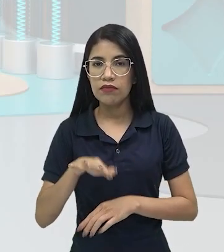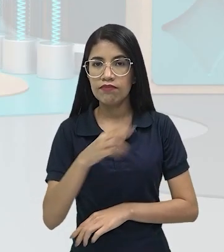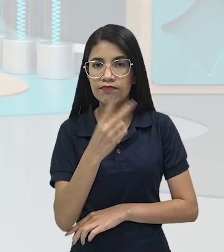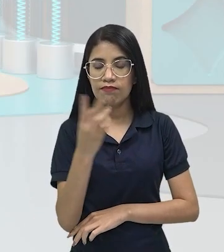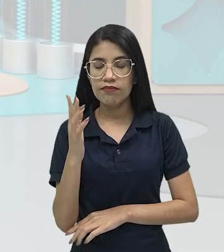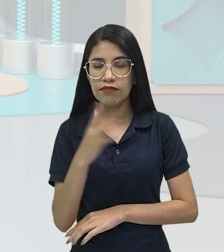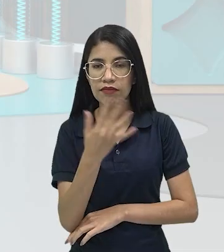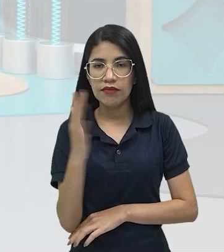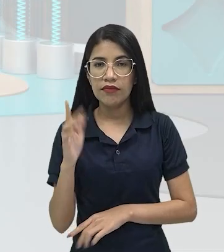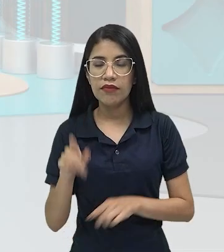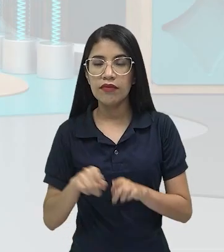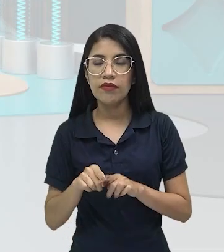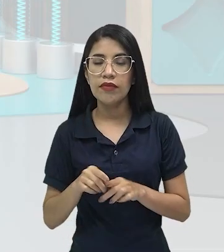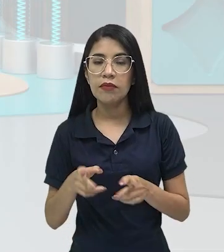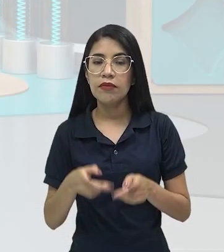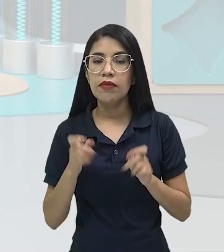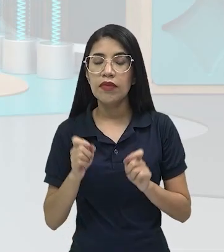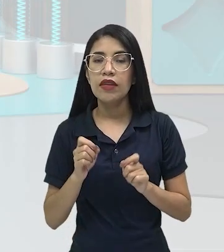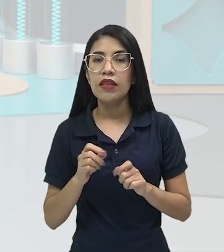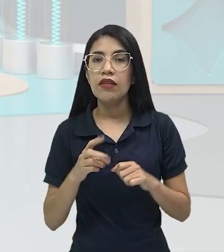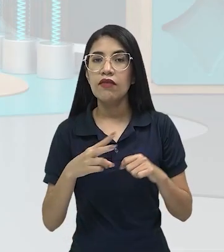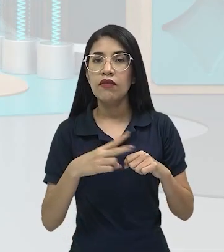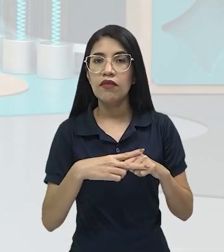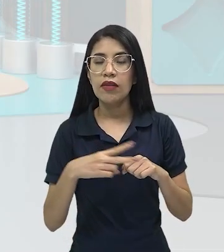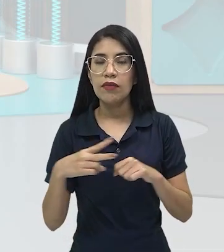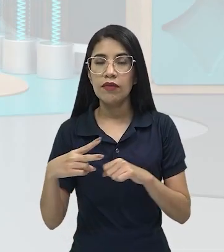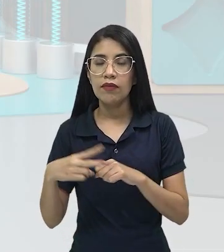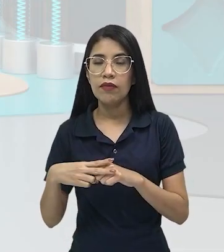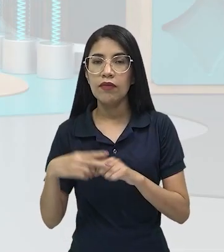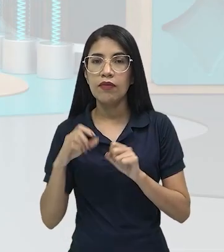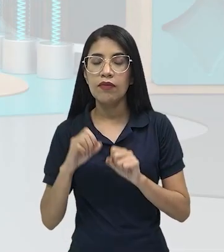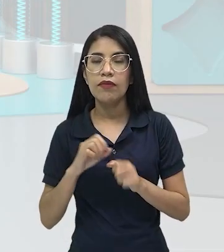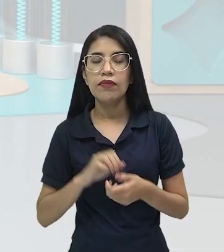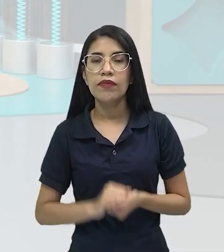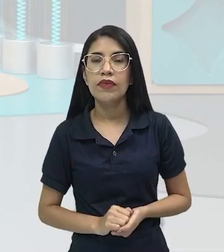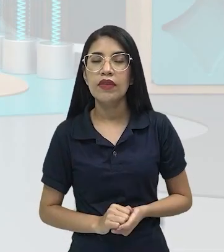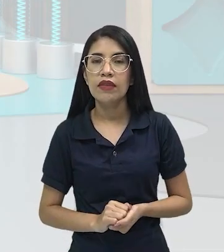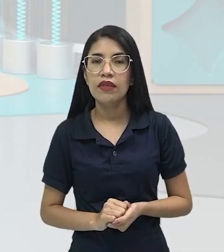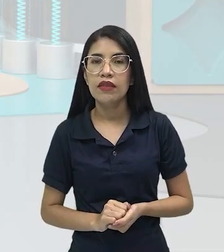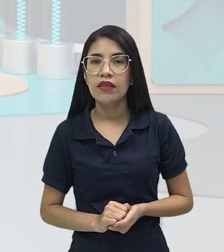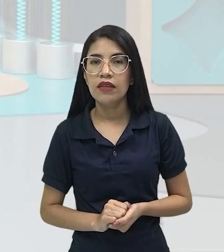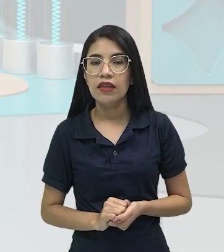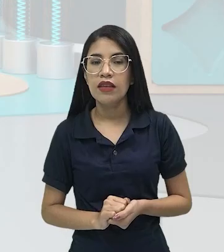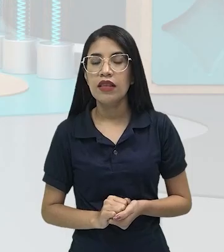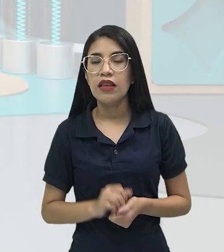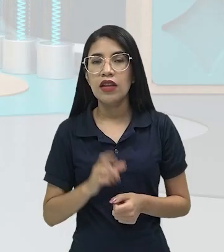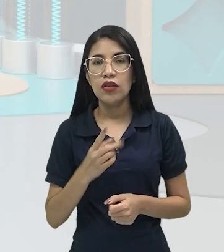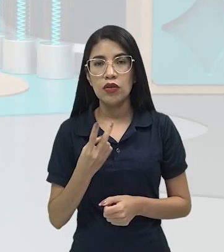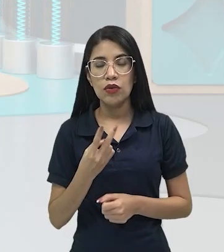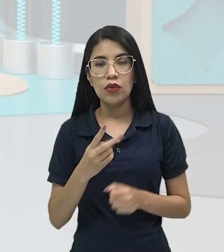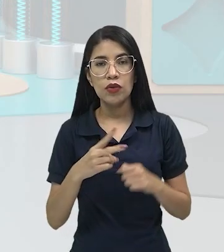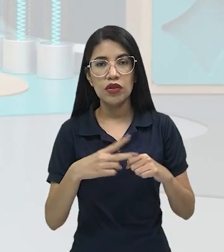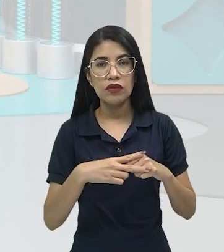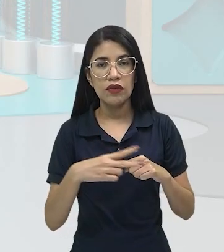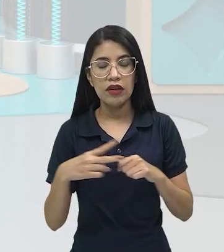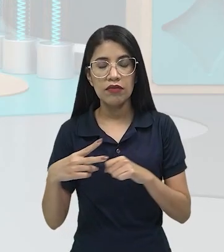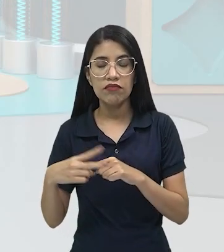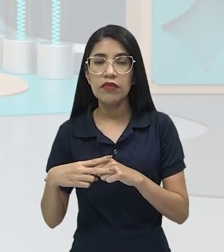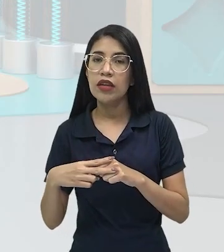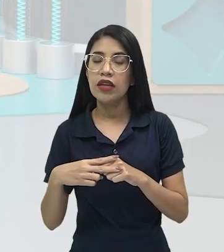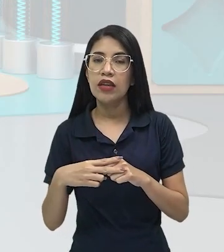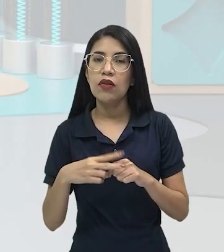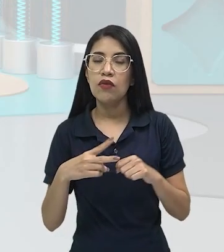trabalhar, nós temos dois verbos um ao lado do outro que nós vamos chamar de locução verbal, em que nós temos um verbo principal e um verbo